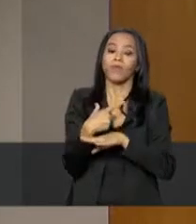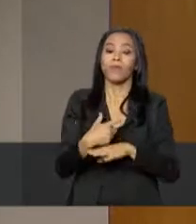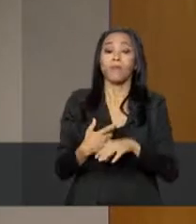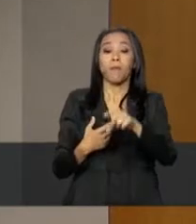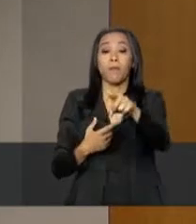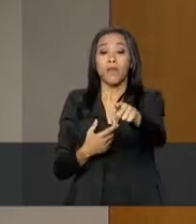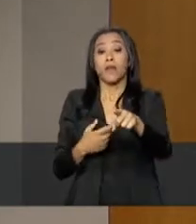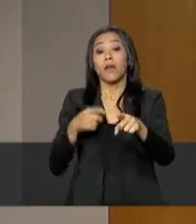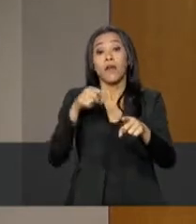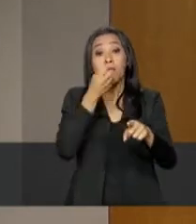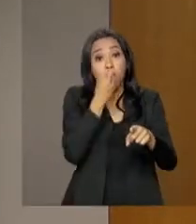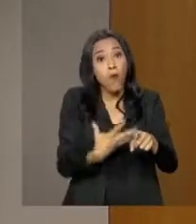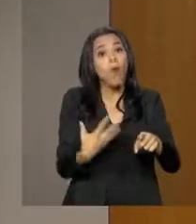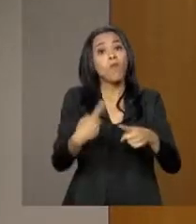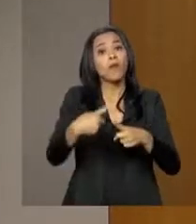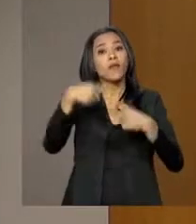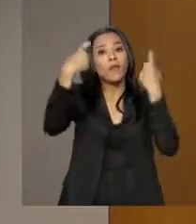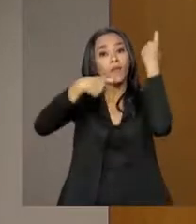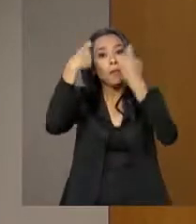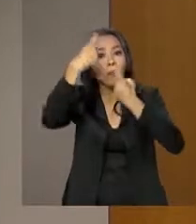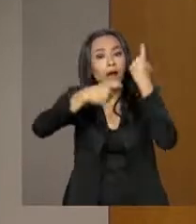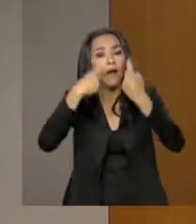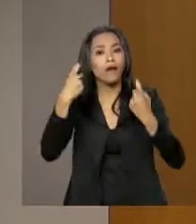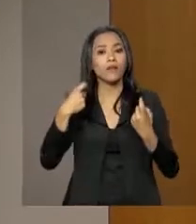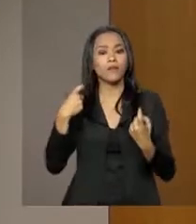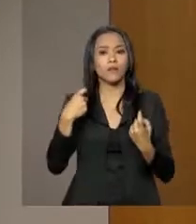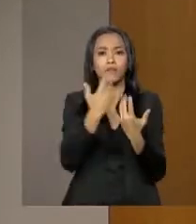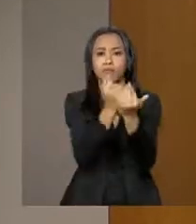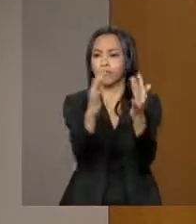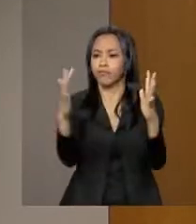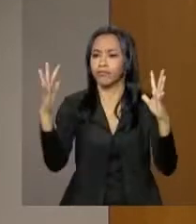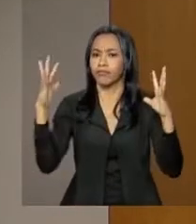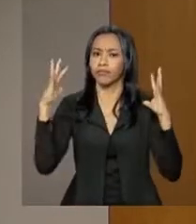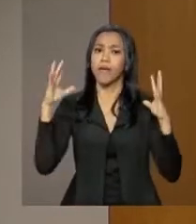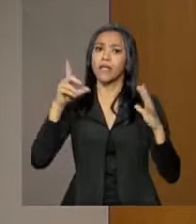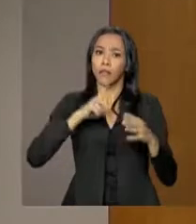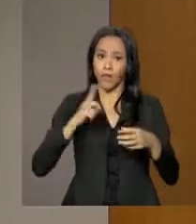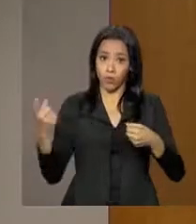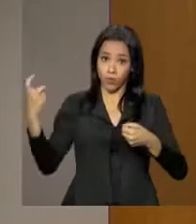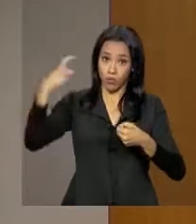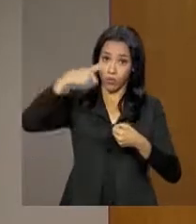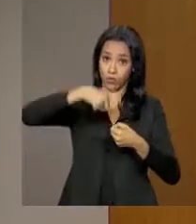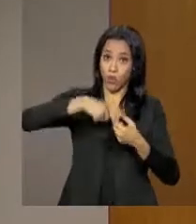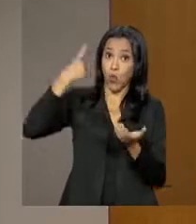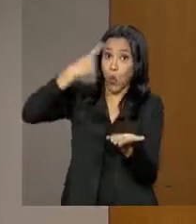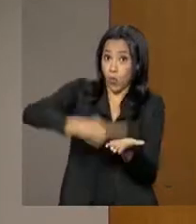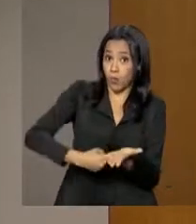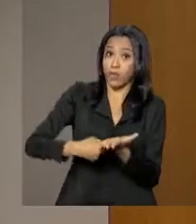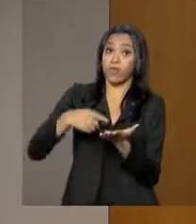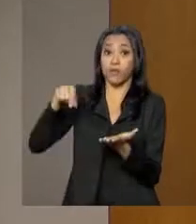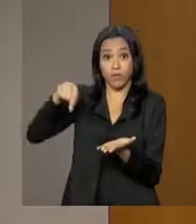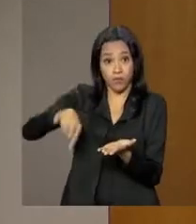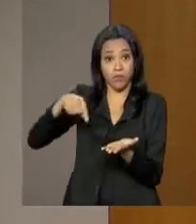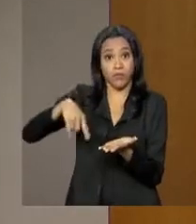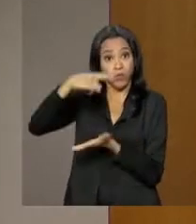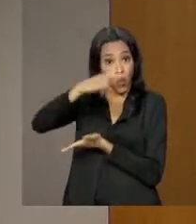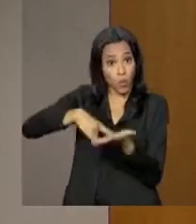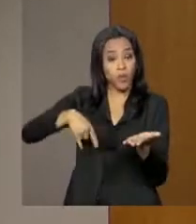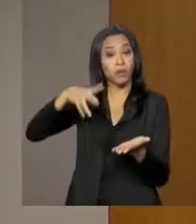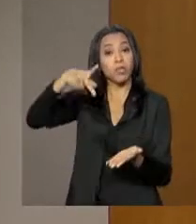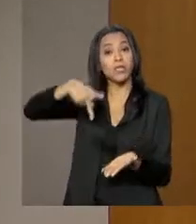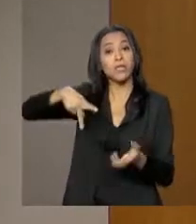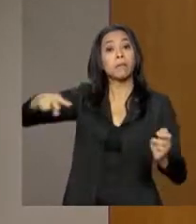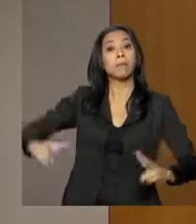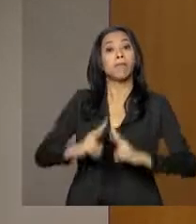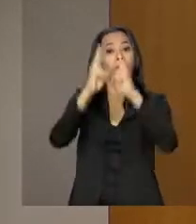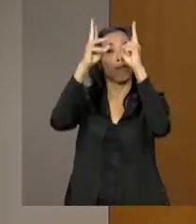preocupação ambiental que a sociedade hoje vive. Nós temos o Acordo de Paris, o Brasil assumiu pactos arrojados